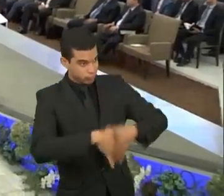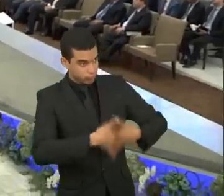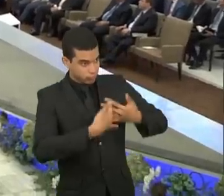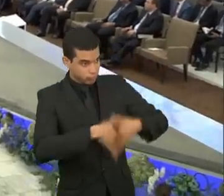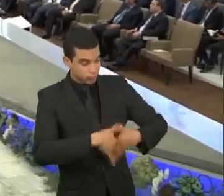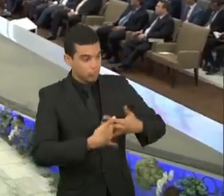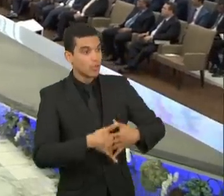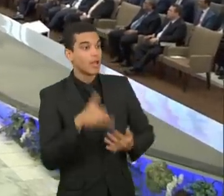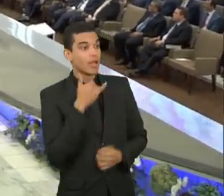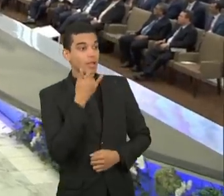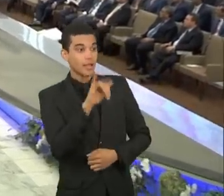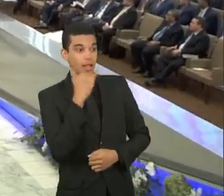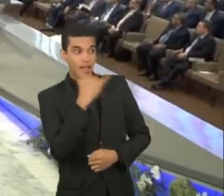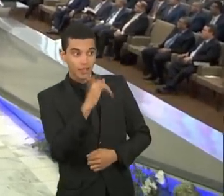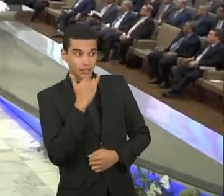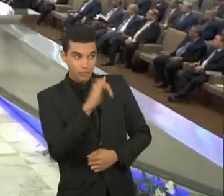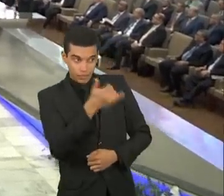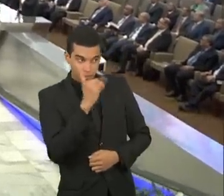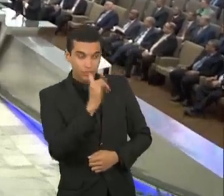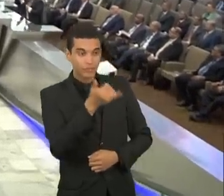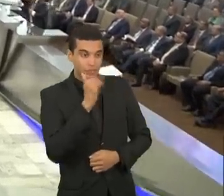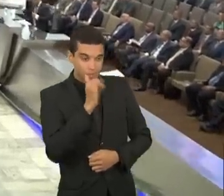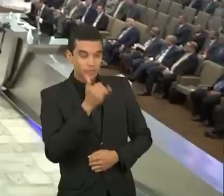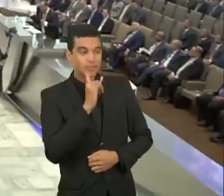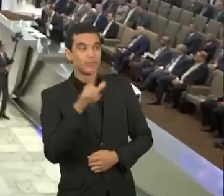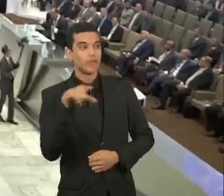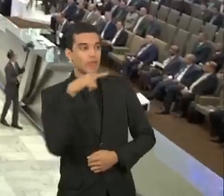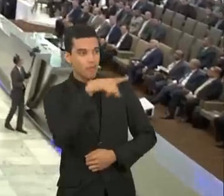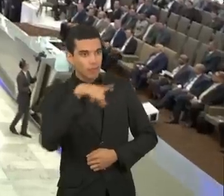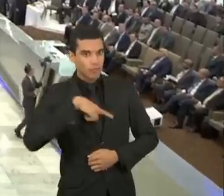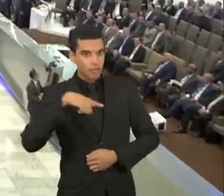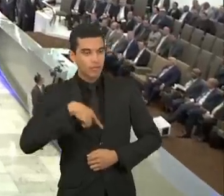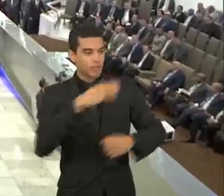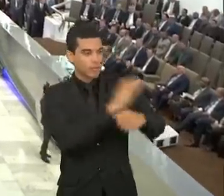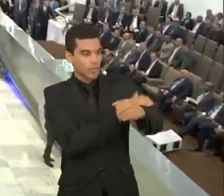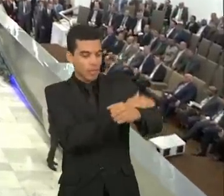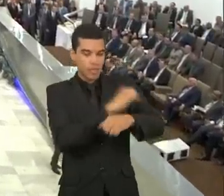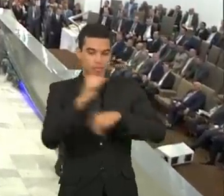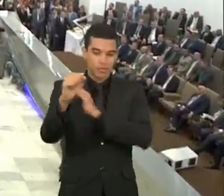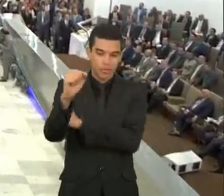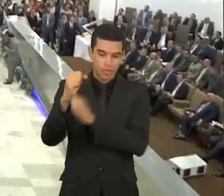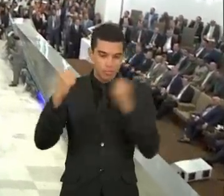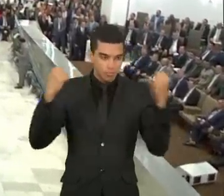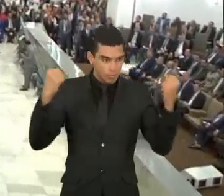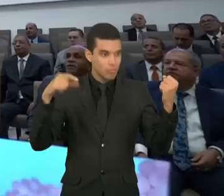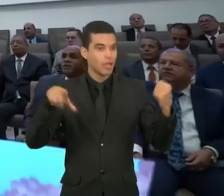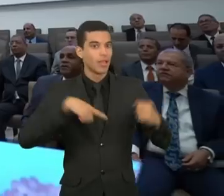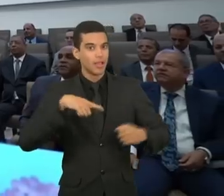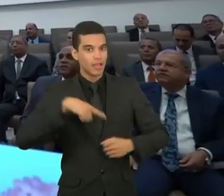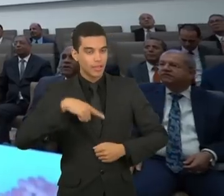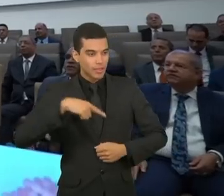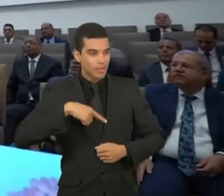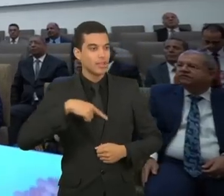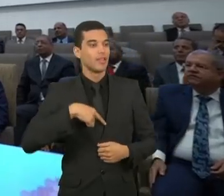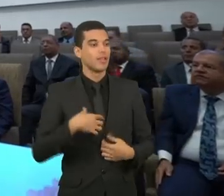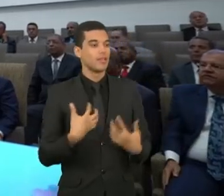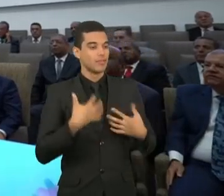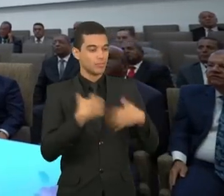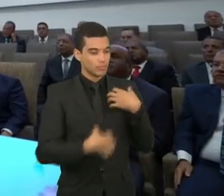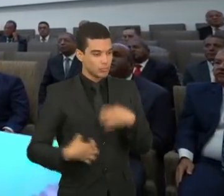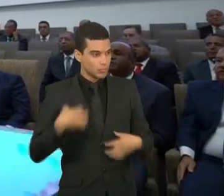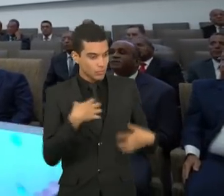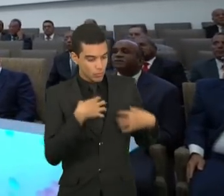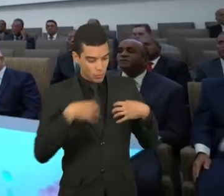com energia. Tu só tem músculo, tu só tem enzima, tu só